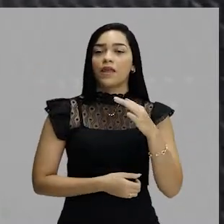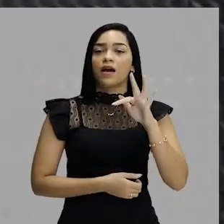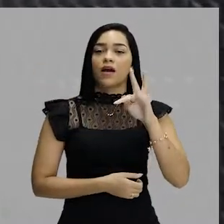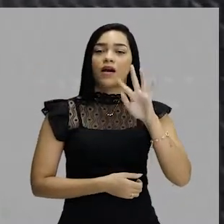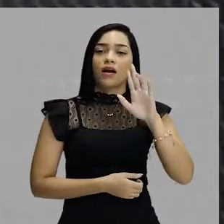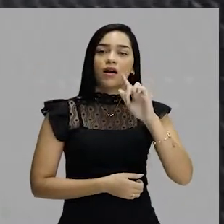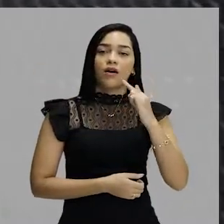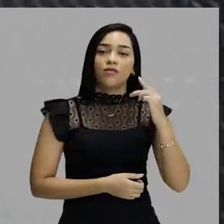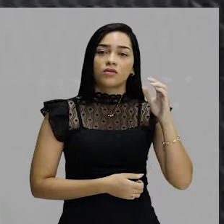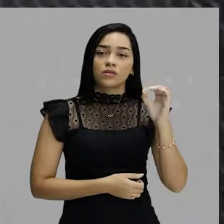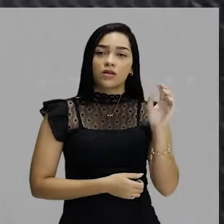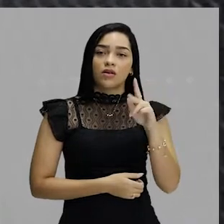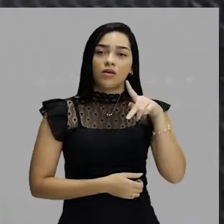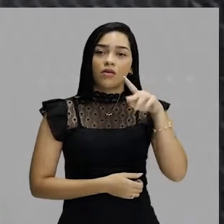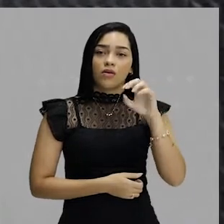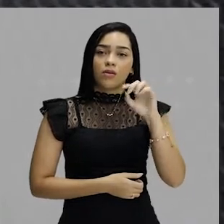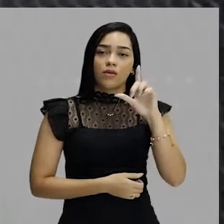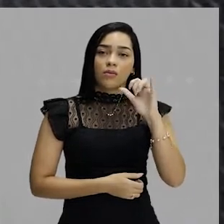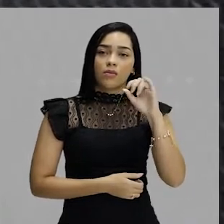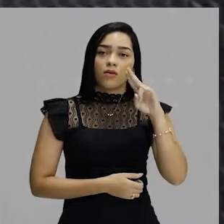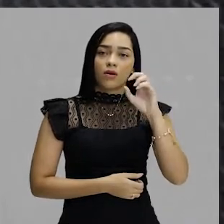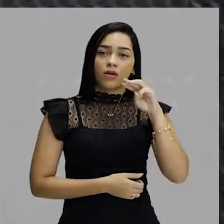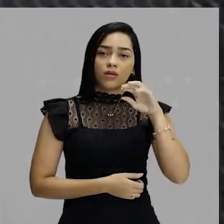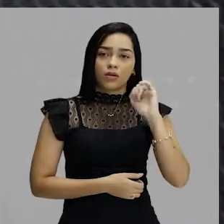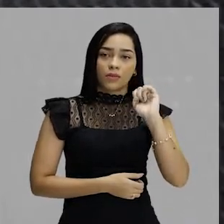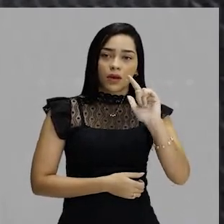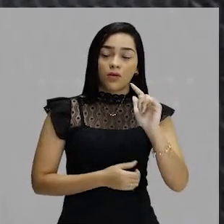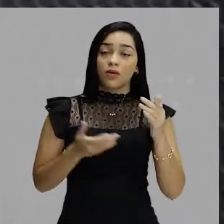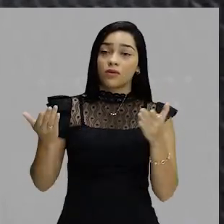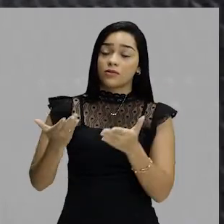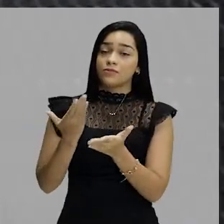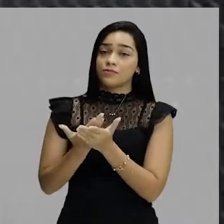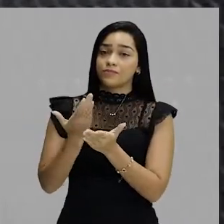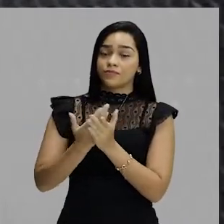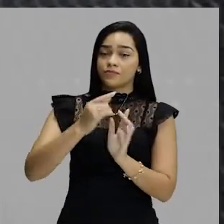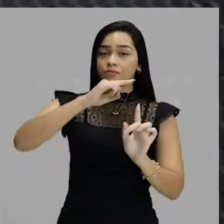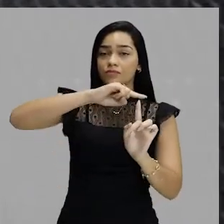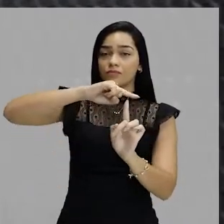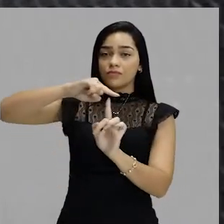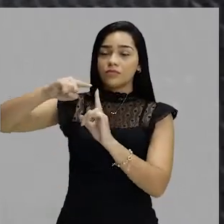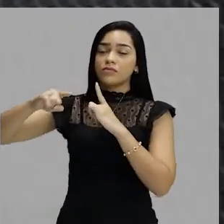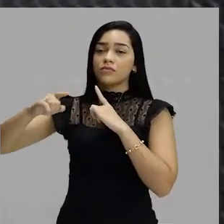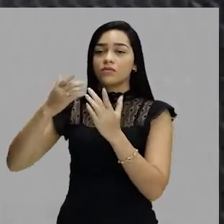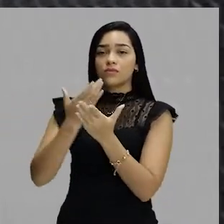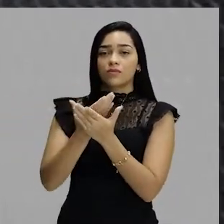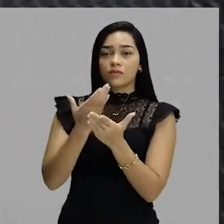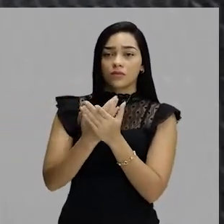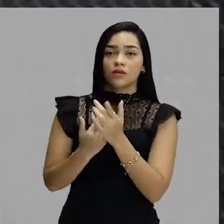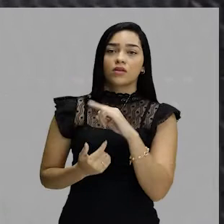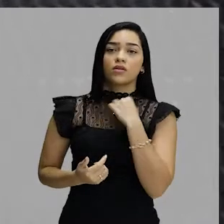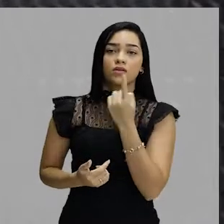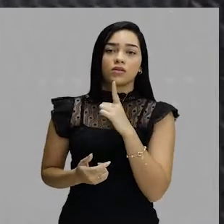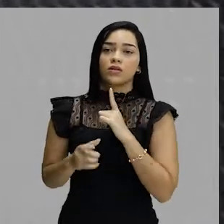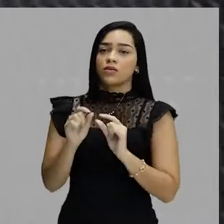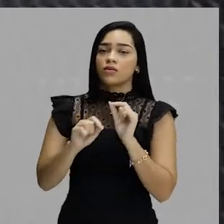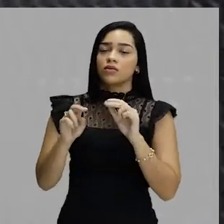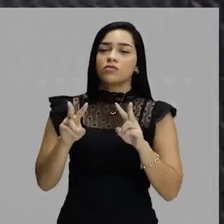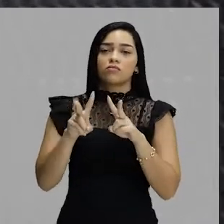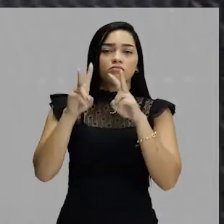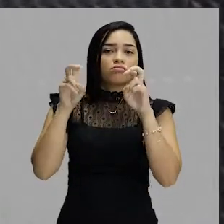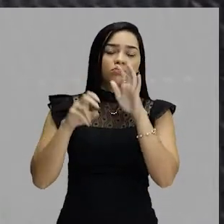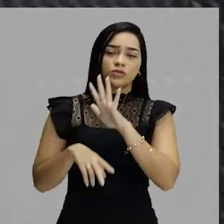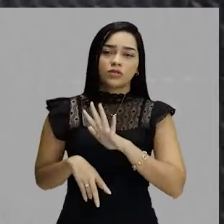né? Na verdade, a gente vai começar a estudar os tipos de função. Demos uma aula aqui, onde nós falamos da função de